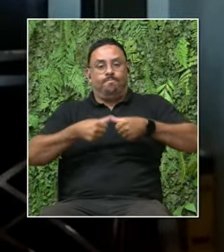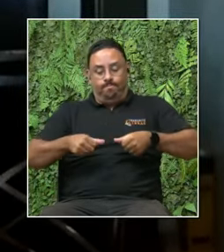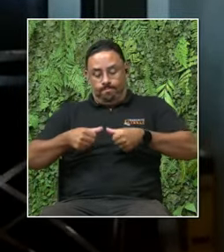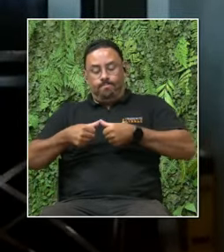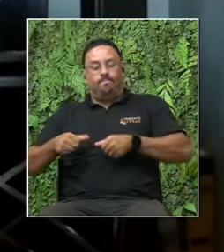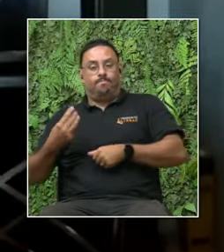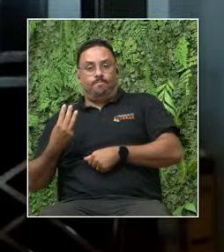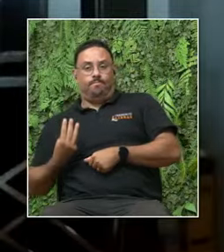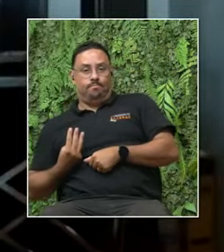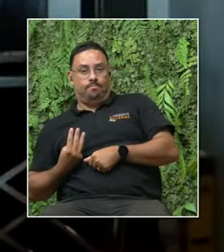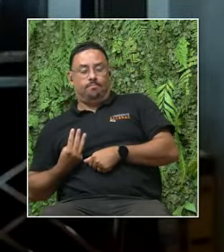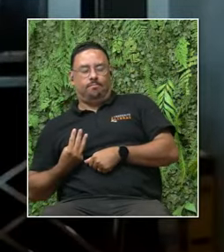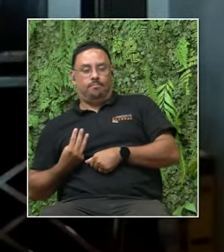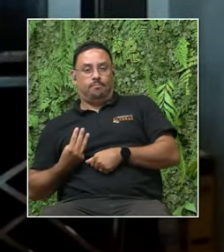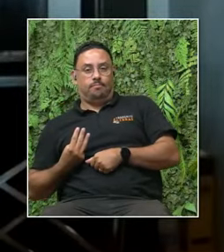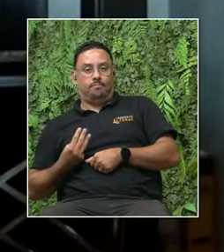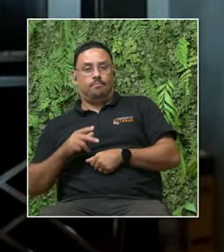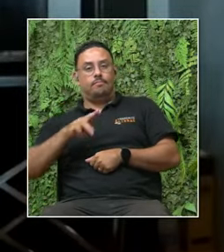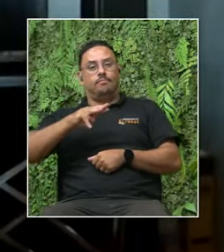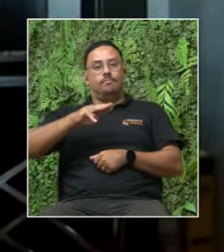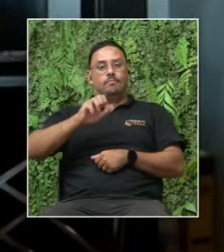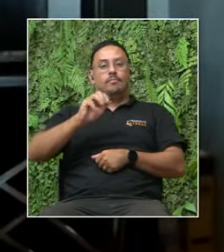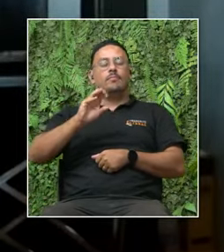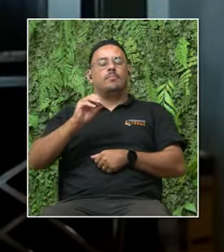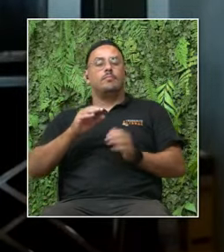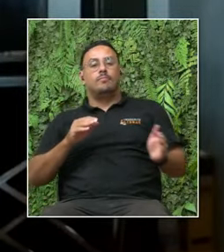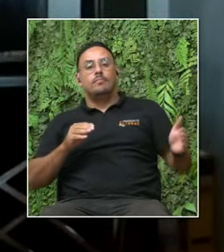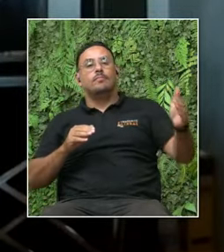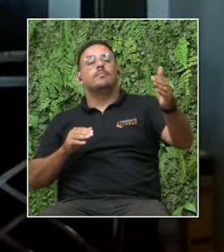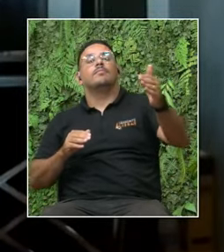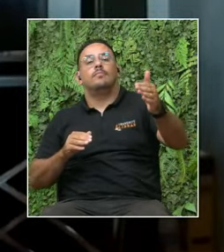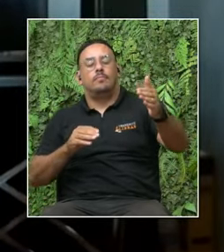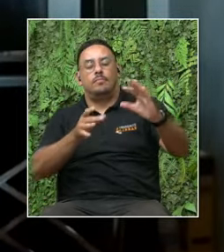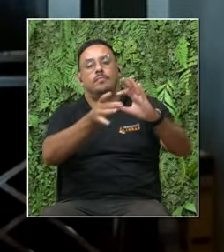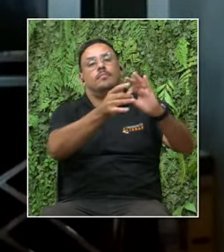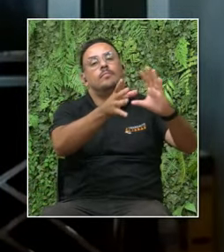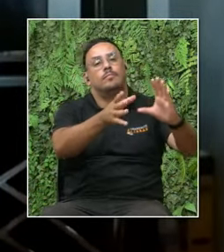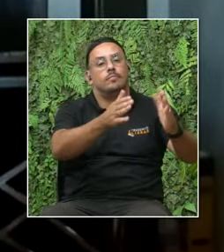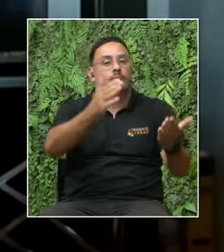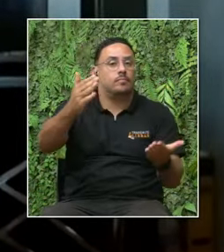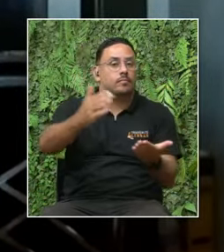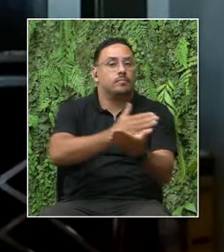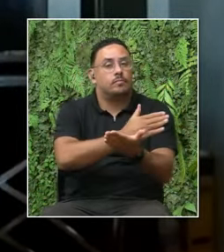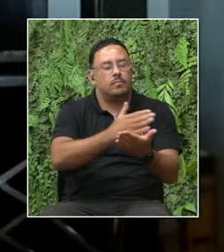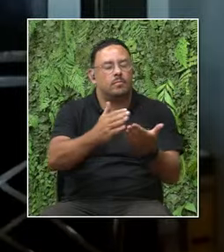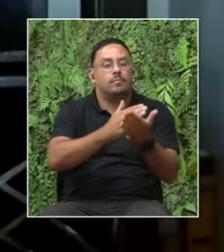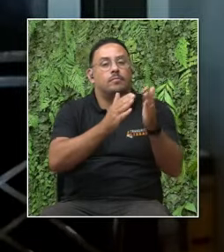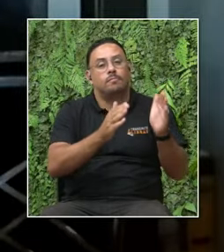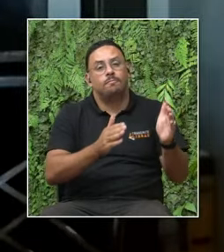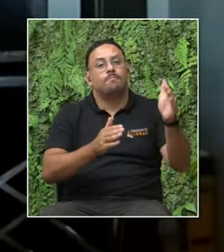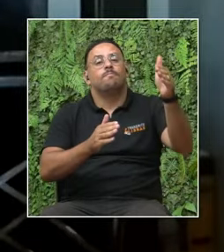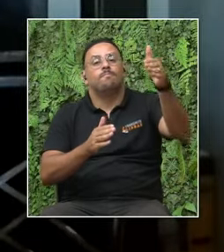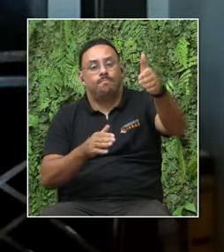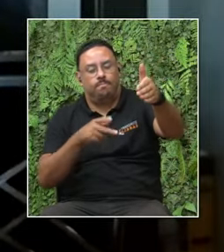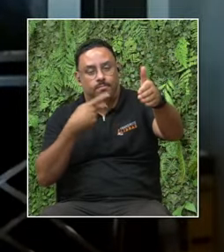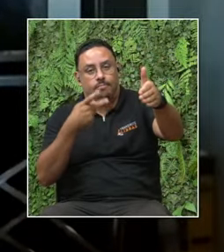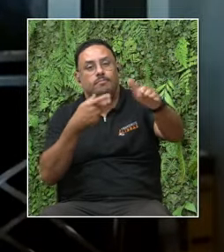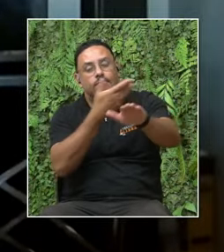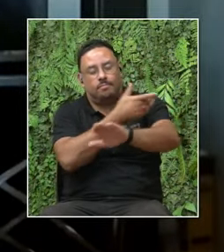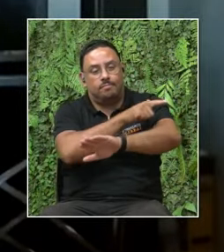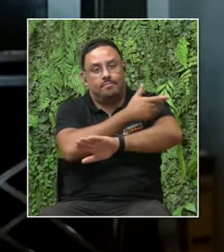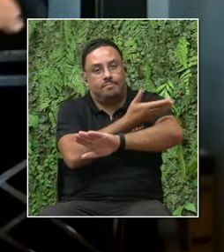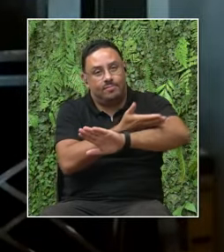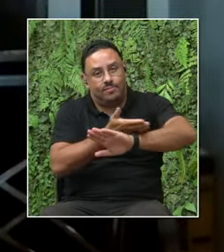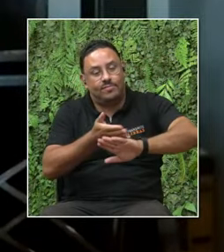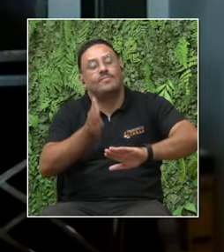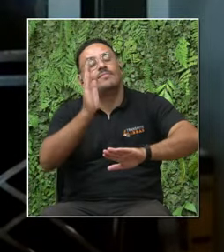Marlon um pouco mais solto pelo lado esquerdo fazendo em alguns momentos as ultrapassagens que a gente está acostumado